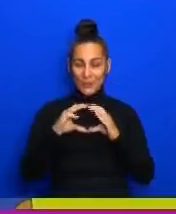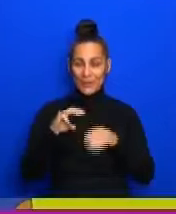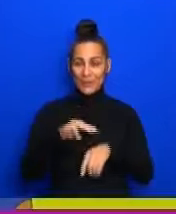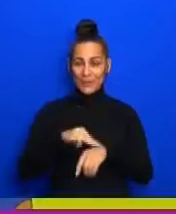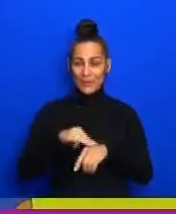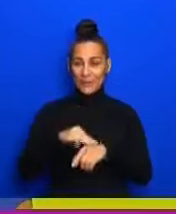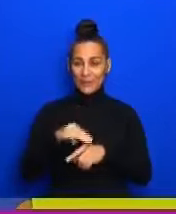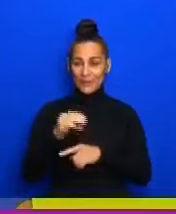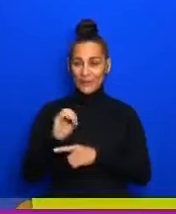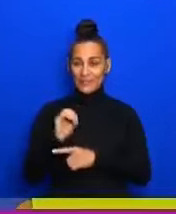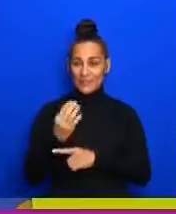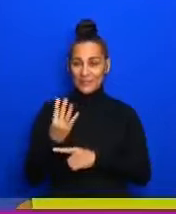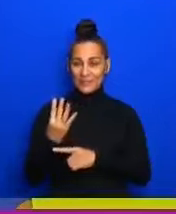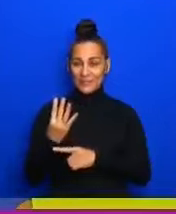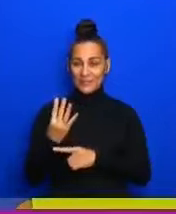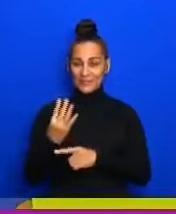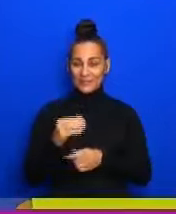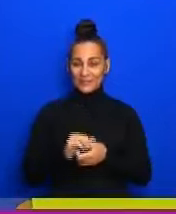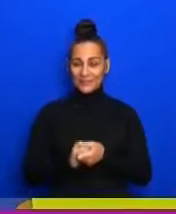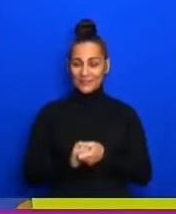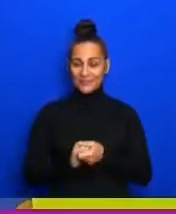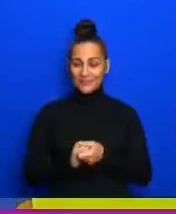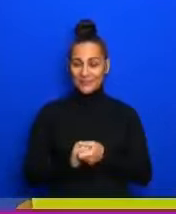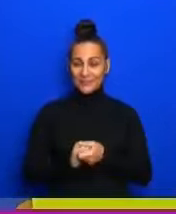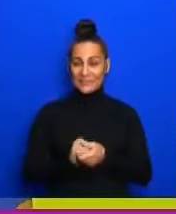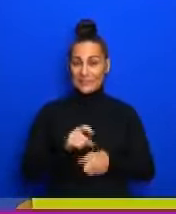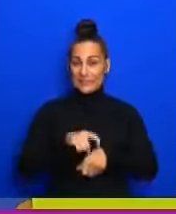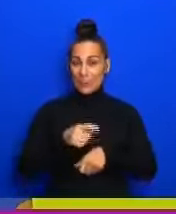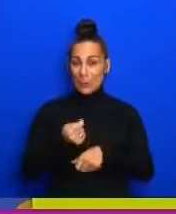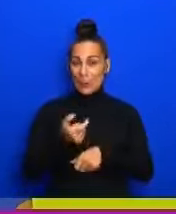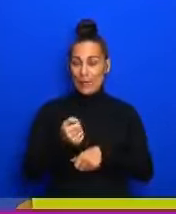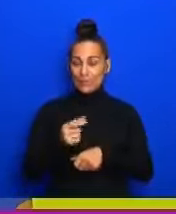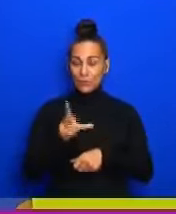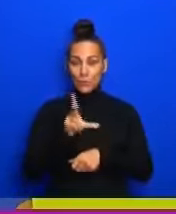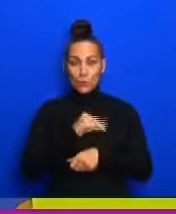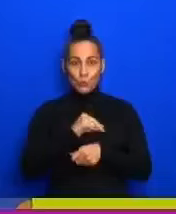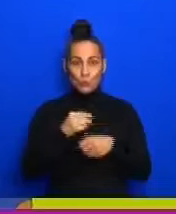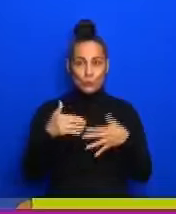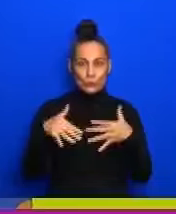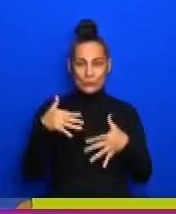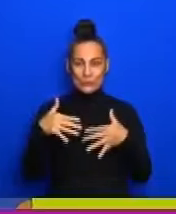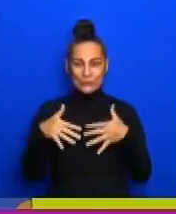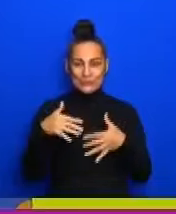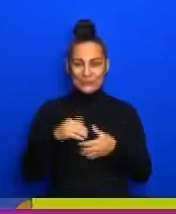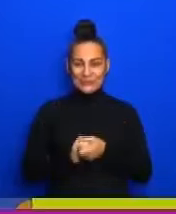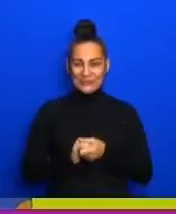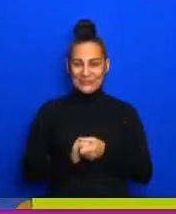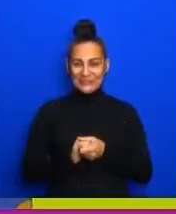04, bola marrom. Tá chegando a hora, hein? Ai, ai, ai, ai, ai.